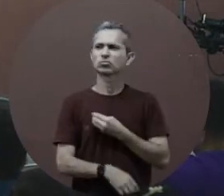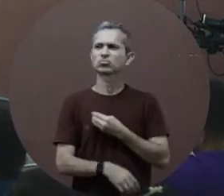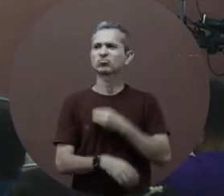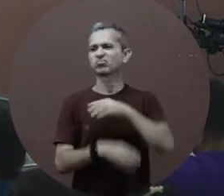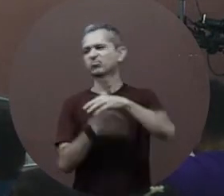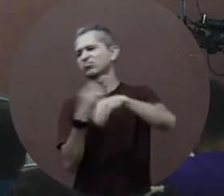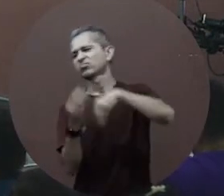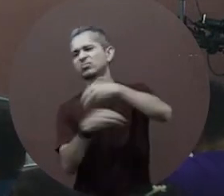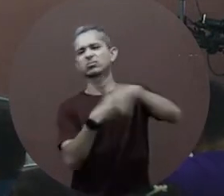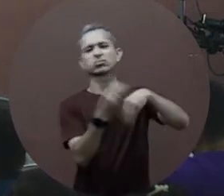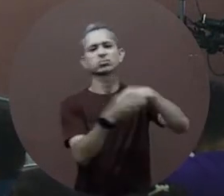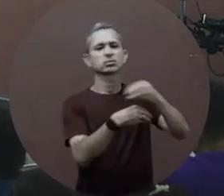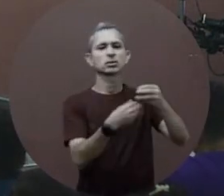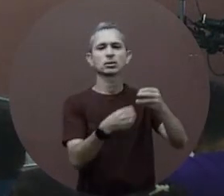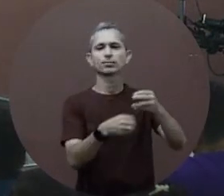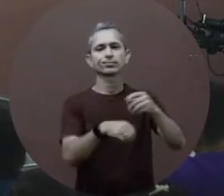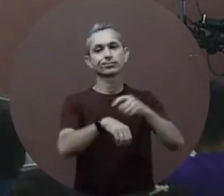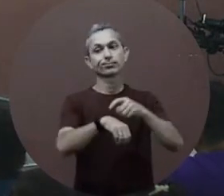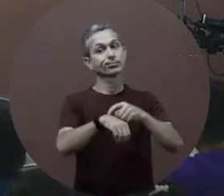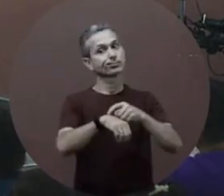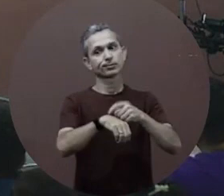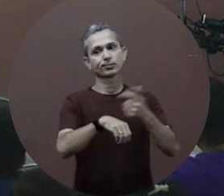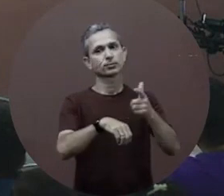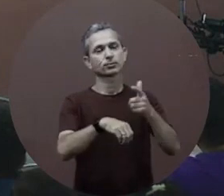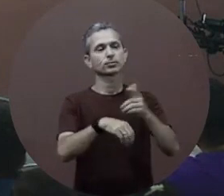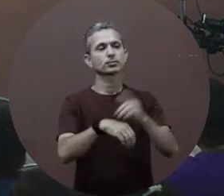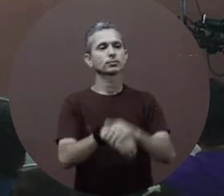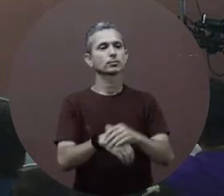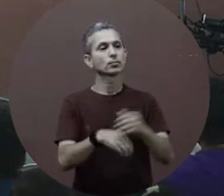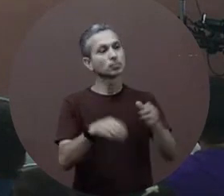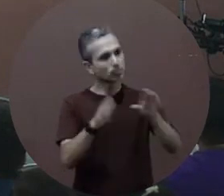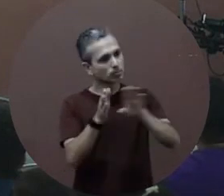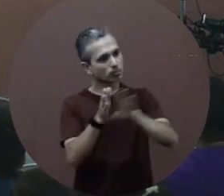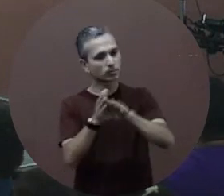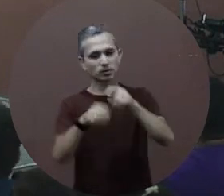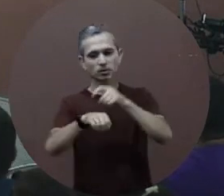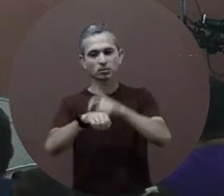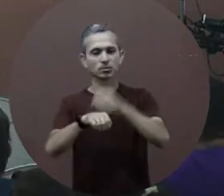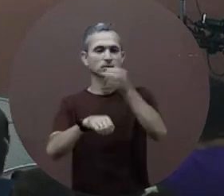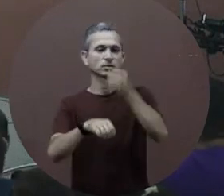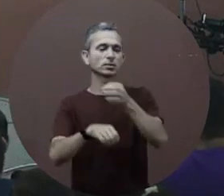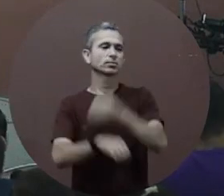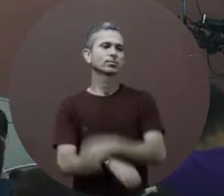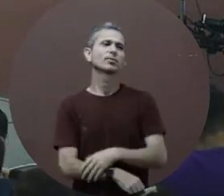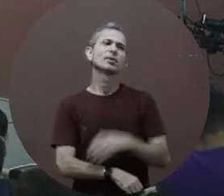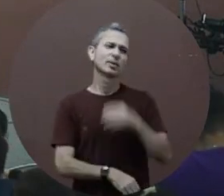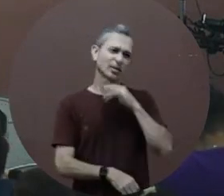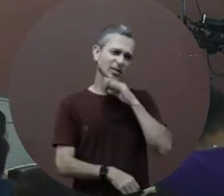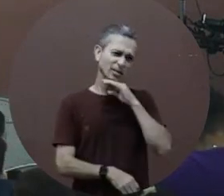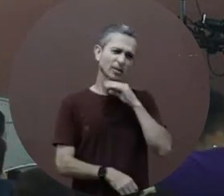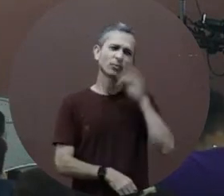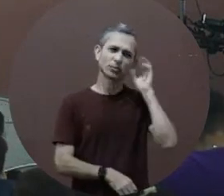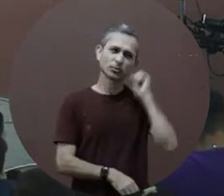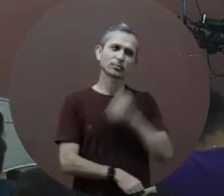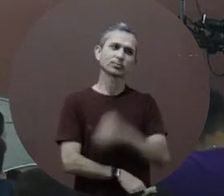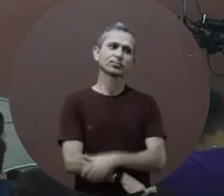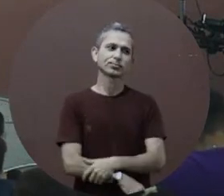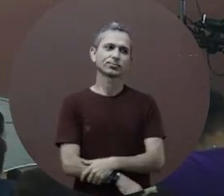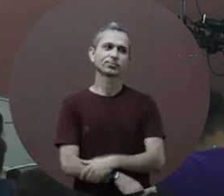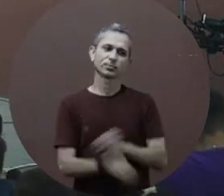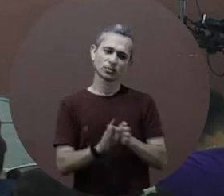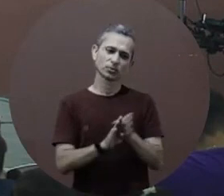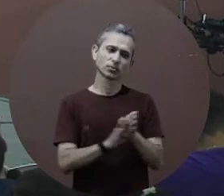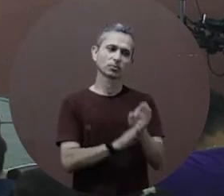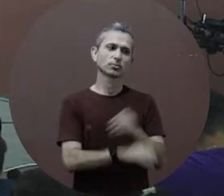Mas, o que é que eu estou fazendo aqui? Estou te admoestando. É desconfortável, né, ouvir isso? Mas isso é para que